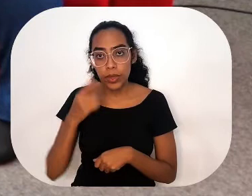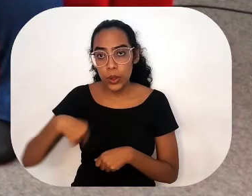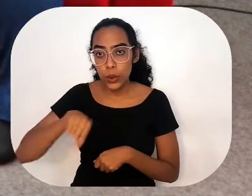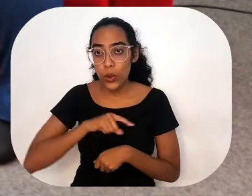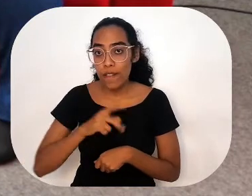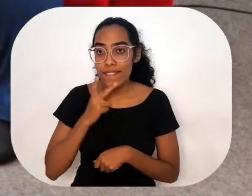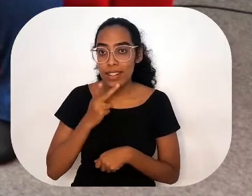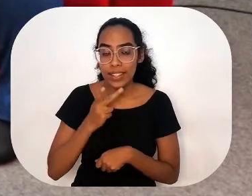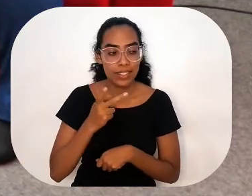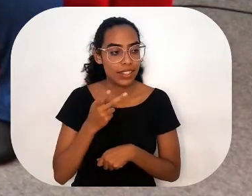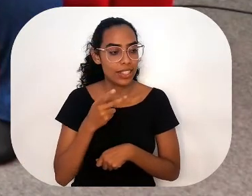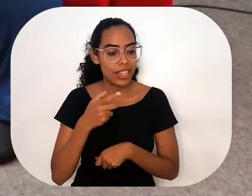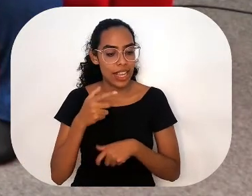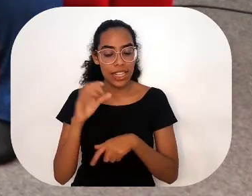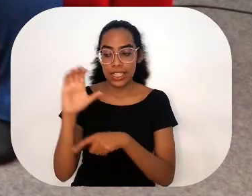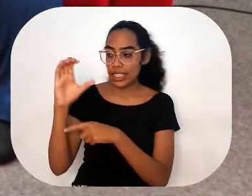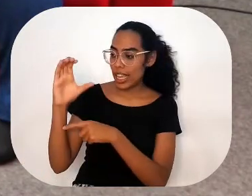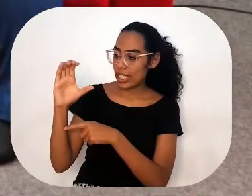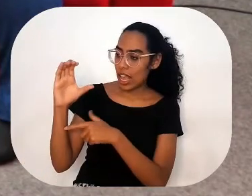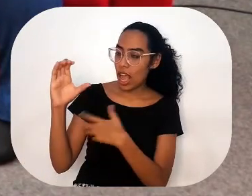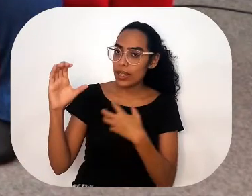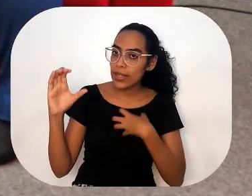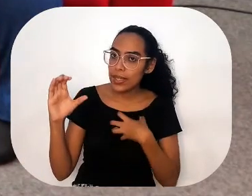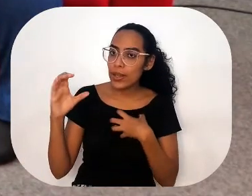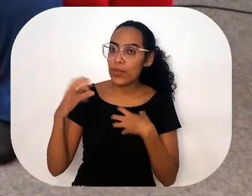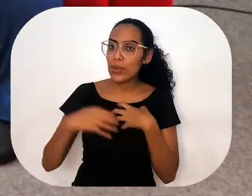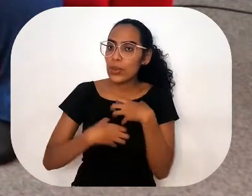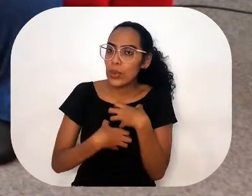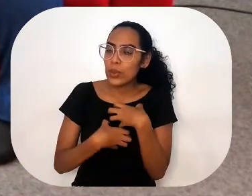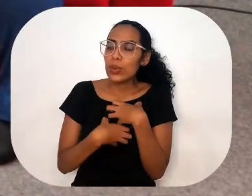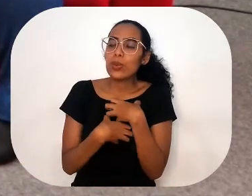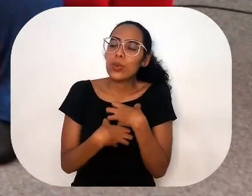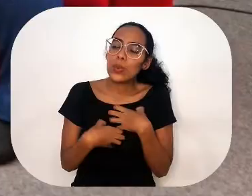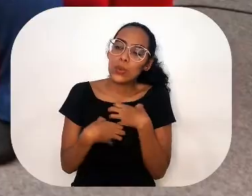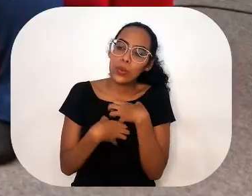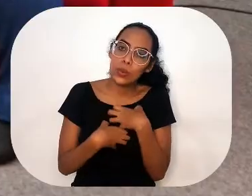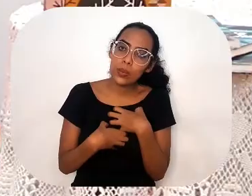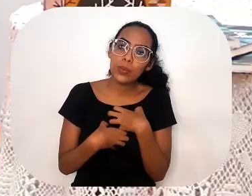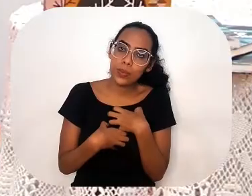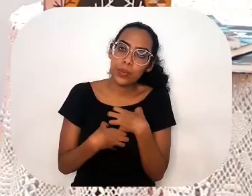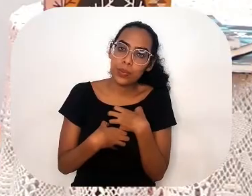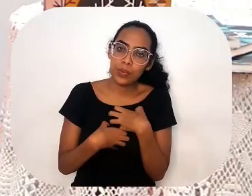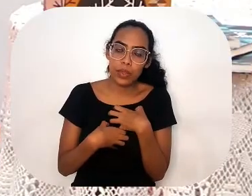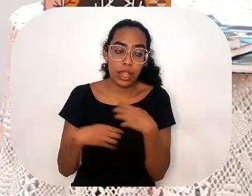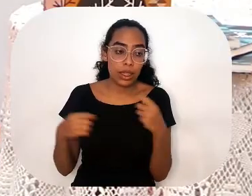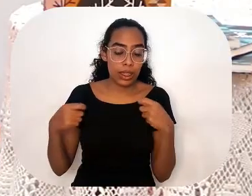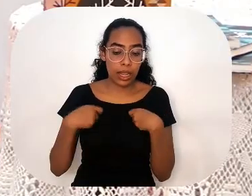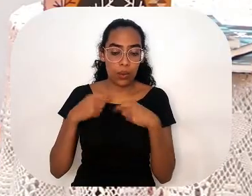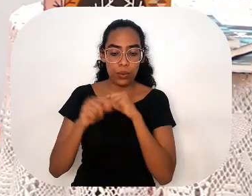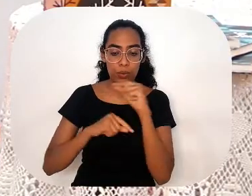a gente tá o de ciências sensíveis de maneiras de pensar a ciência de modo